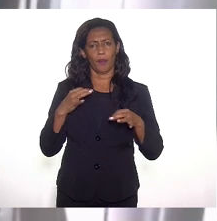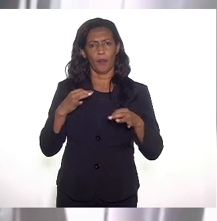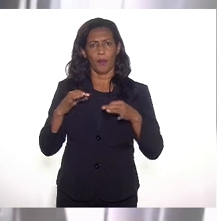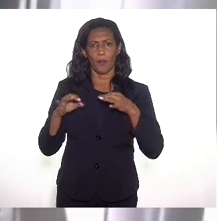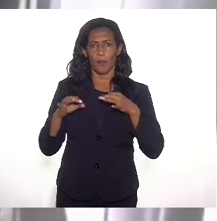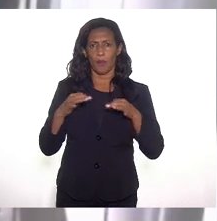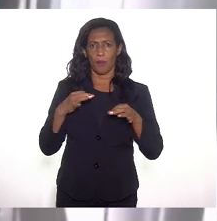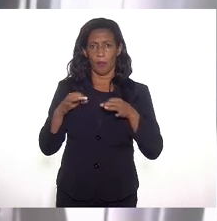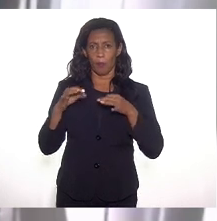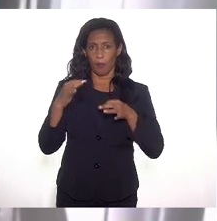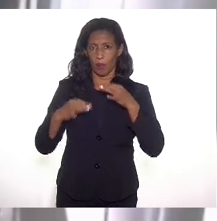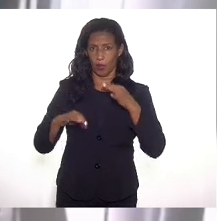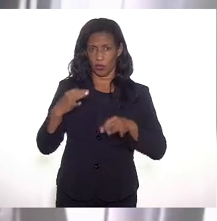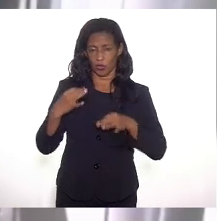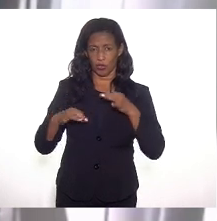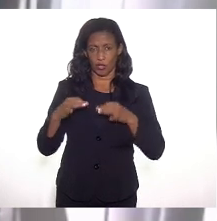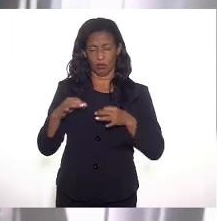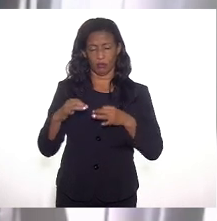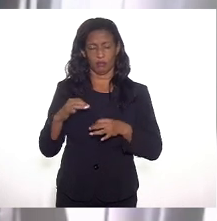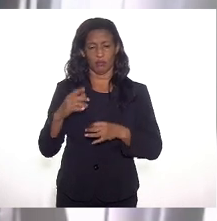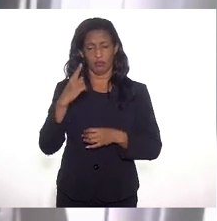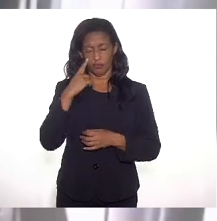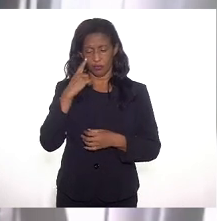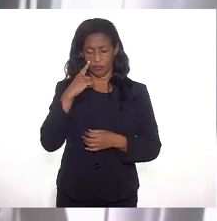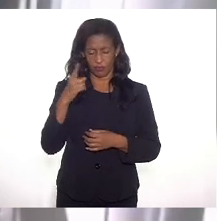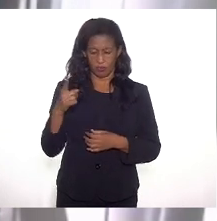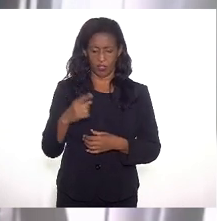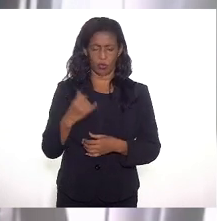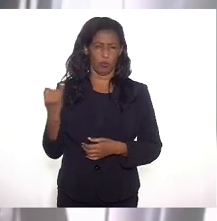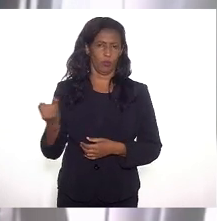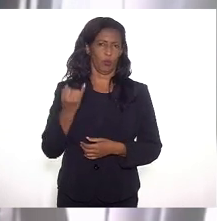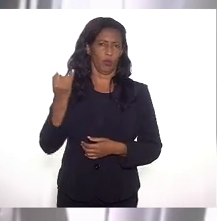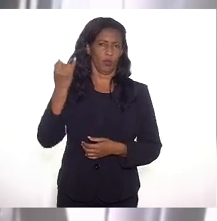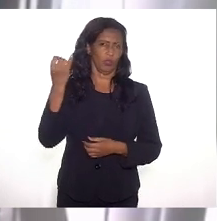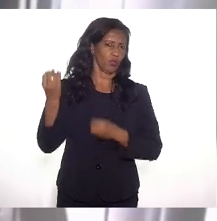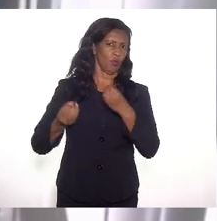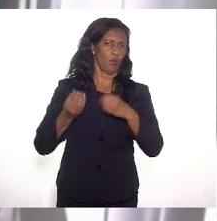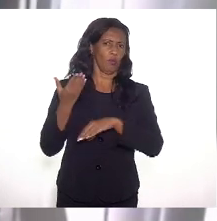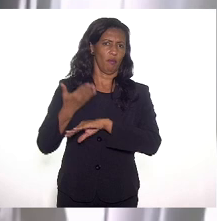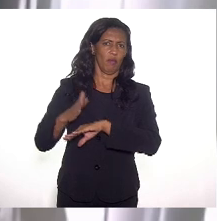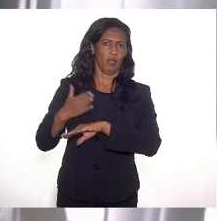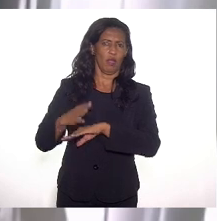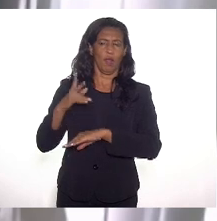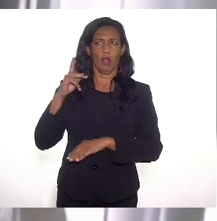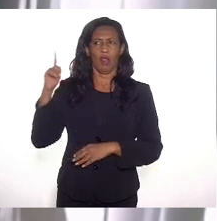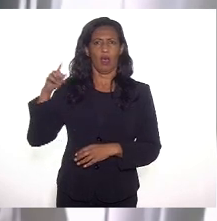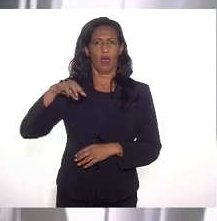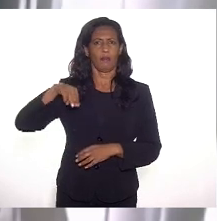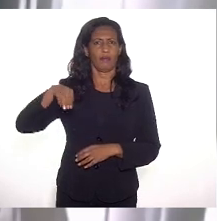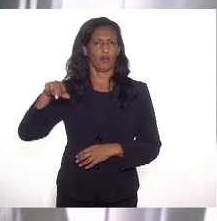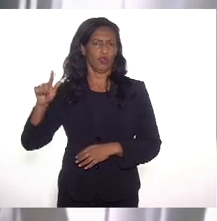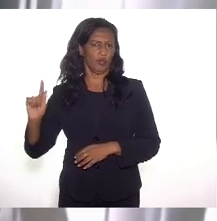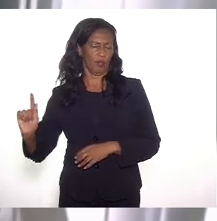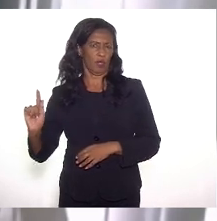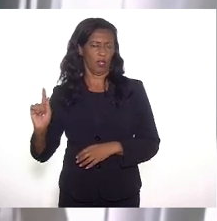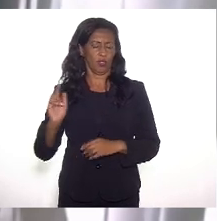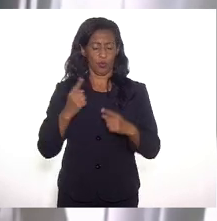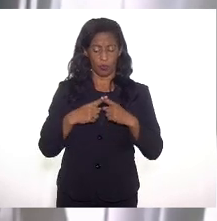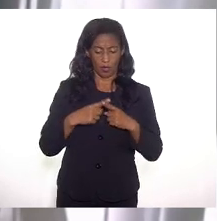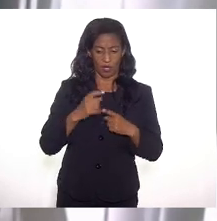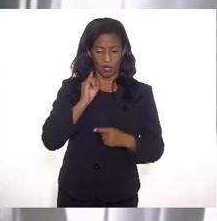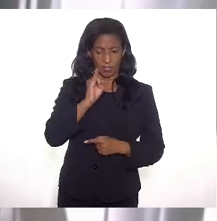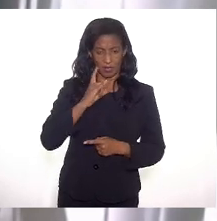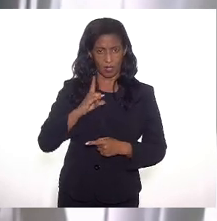importante, usando esse dispositivo aí da cola, né, com o que é praticado no estado de Minas Gerais, porque se tem